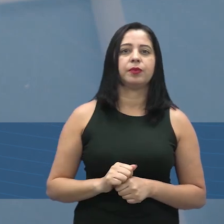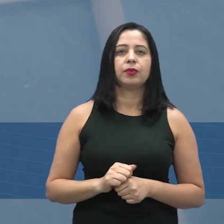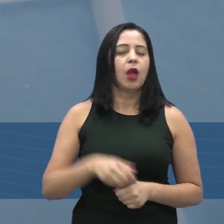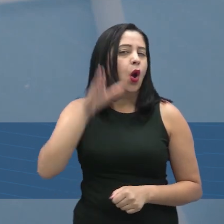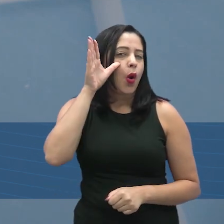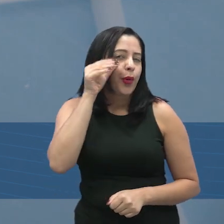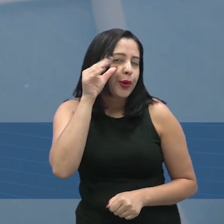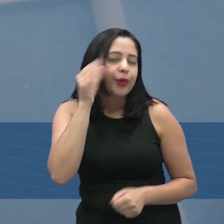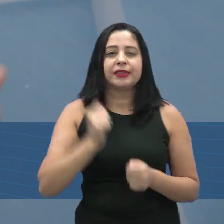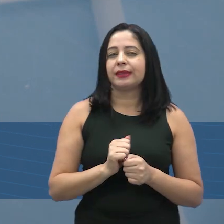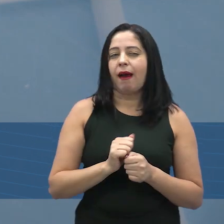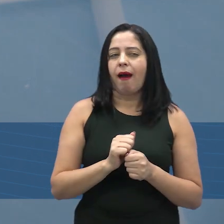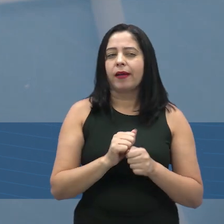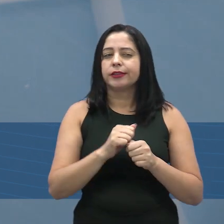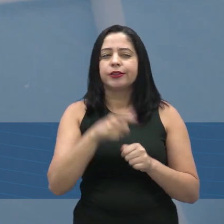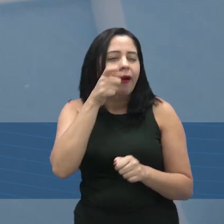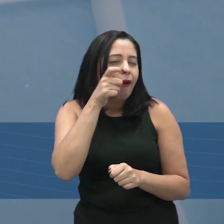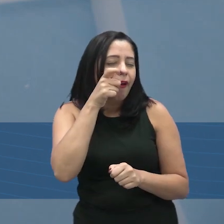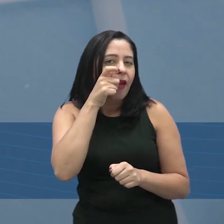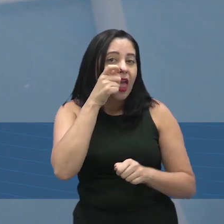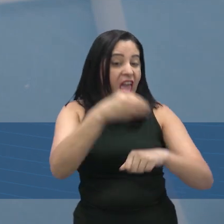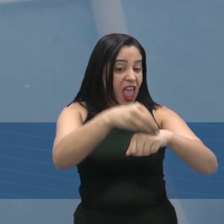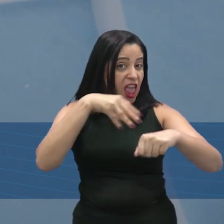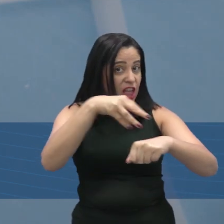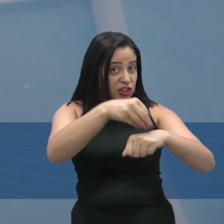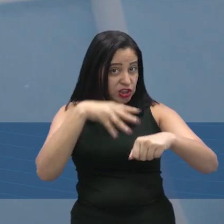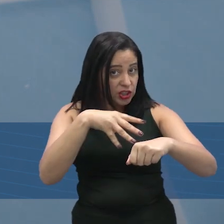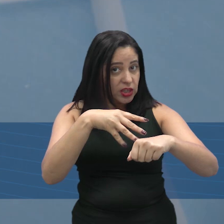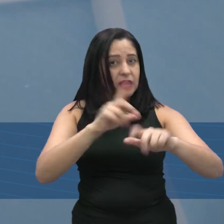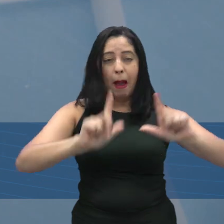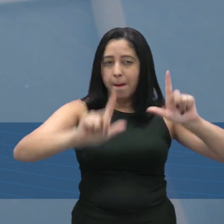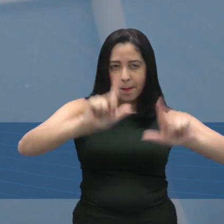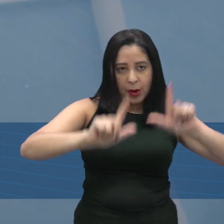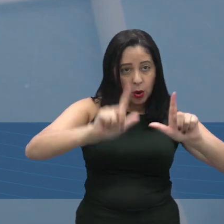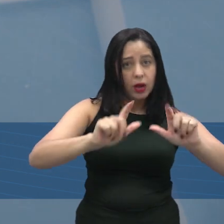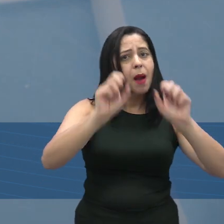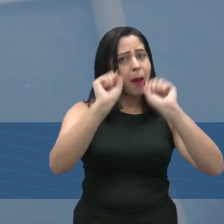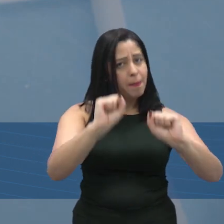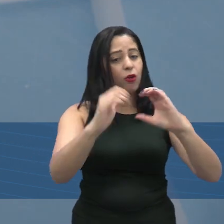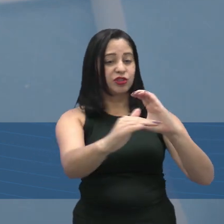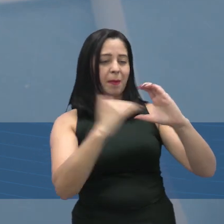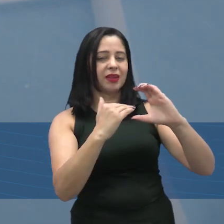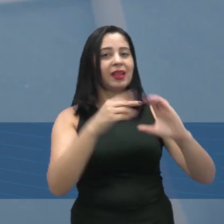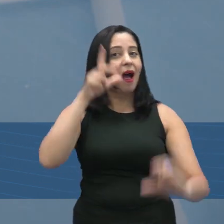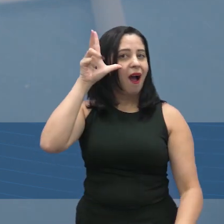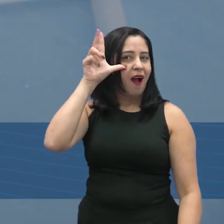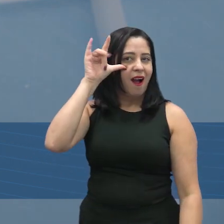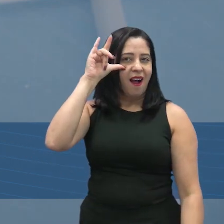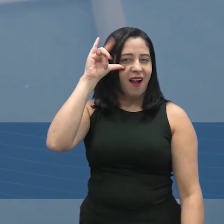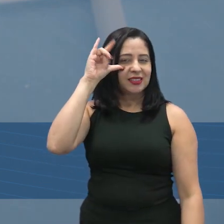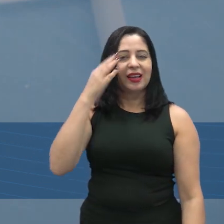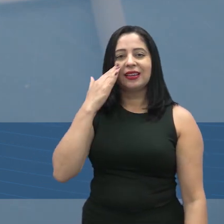saber curiosidades, bastidores, sugerir alguma pauta para o Diálogos ou para os demais programas da casa, é só acessar também o